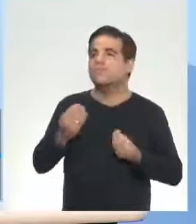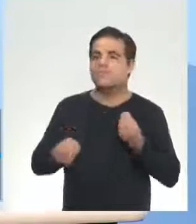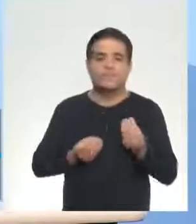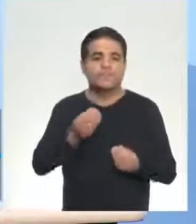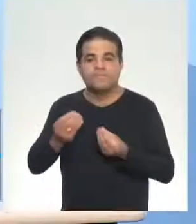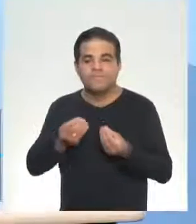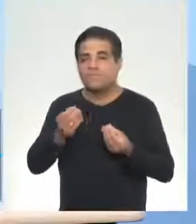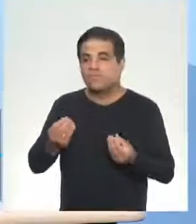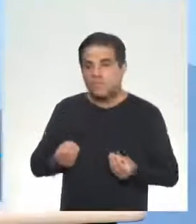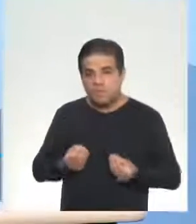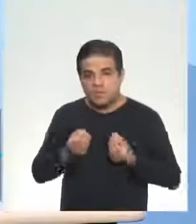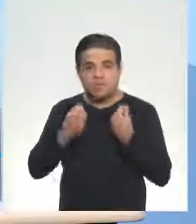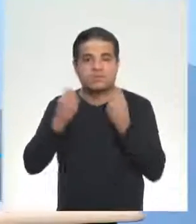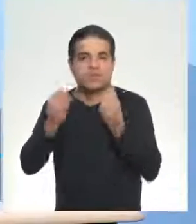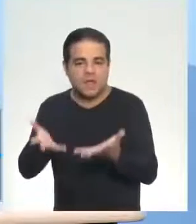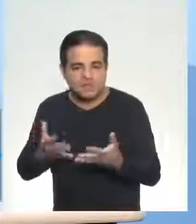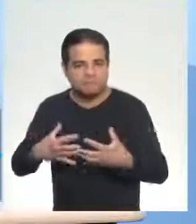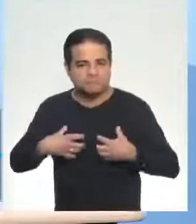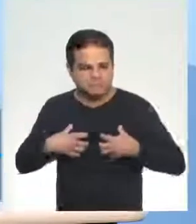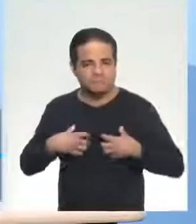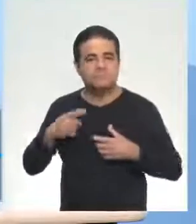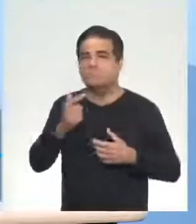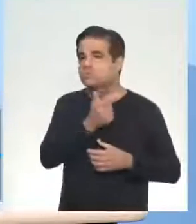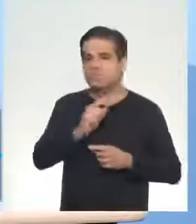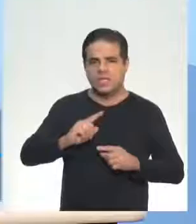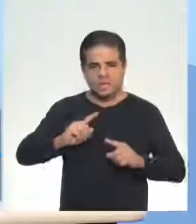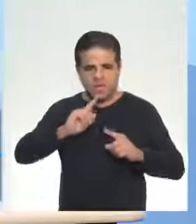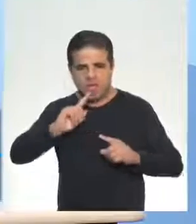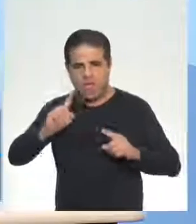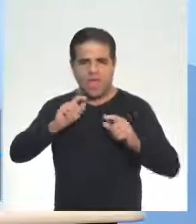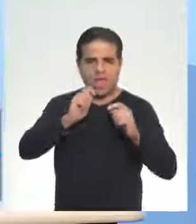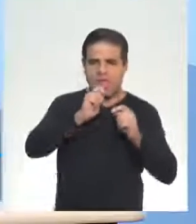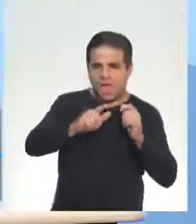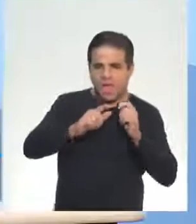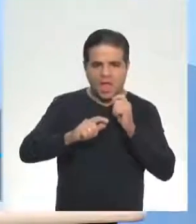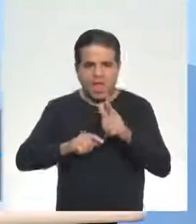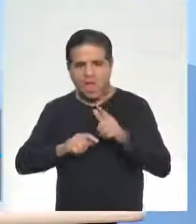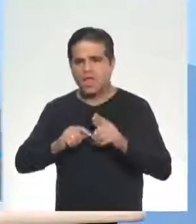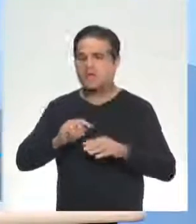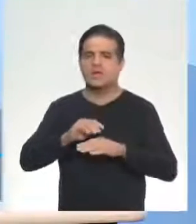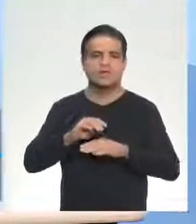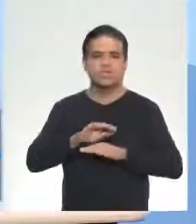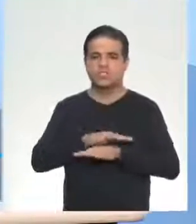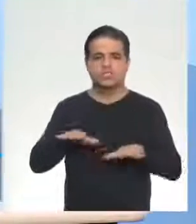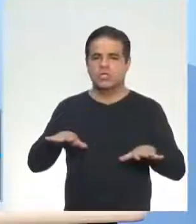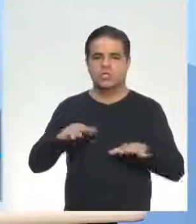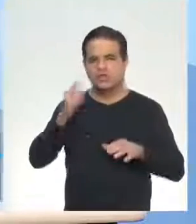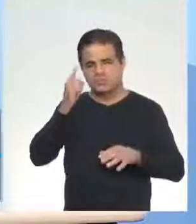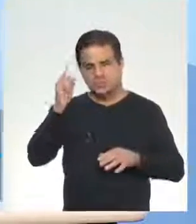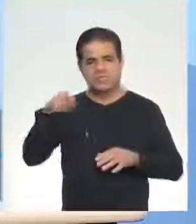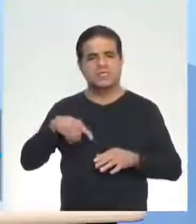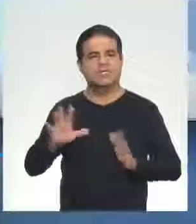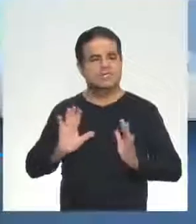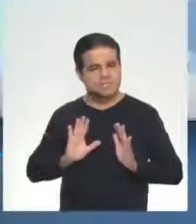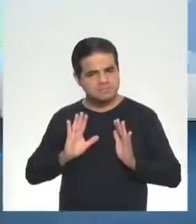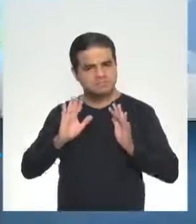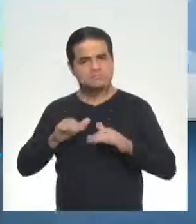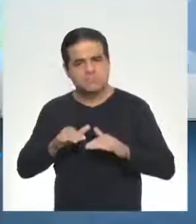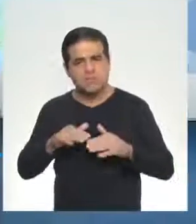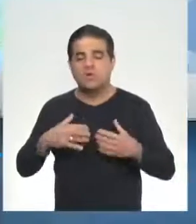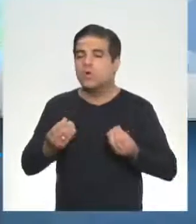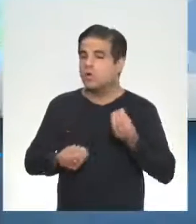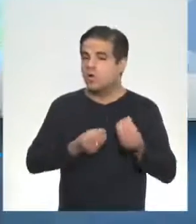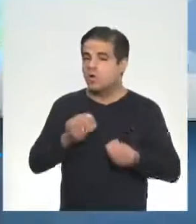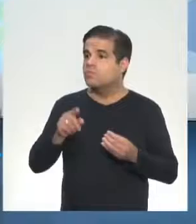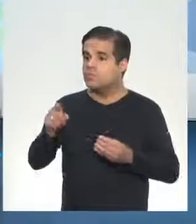como que deu esse tom agressivo. Então, não houve xingamento nenhum, porque às vezes eles acham que só se xingar é que foi agressivo. Não, é o